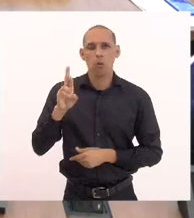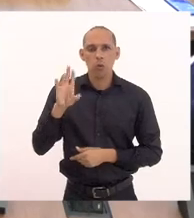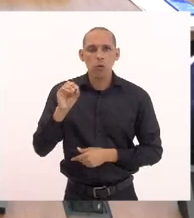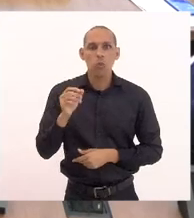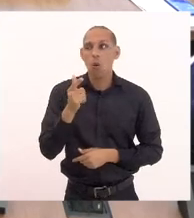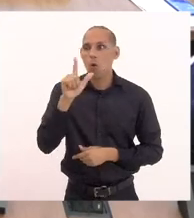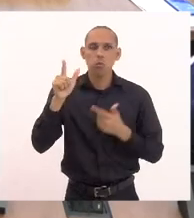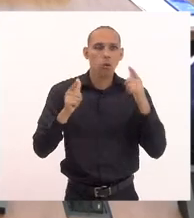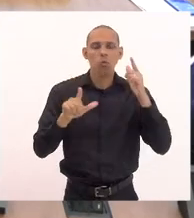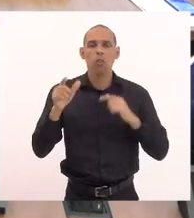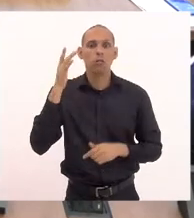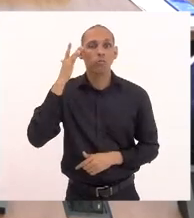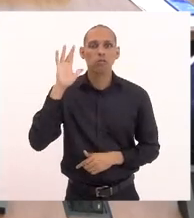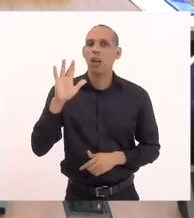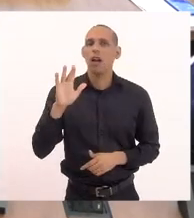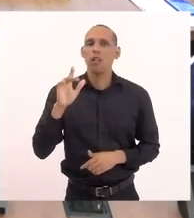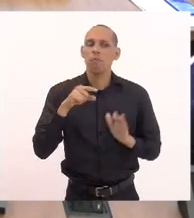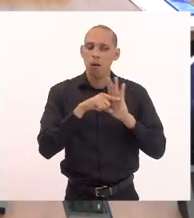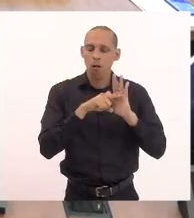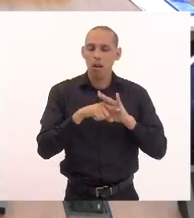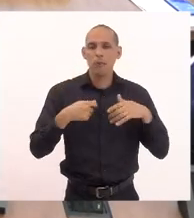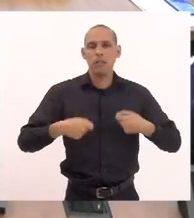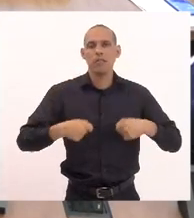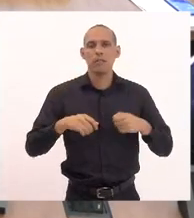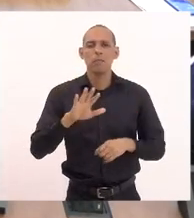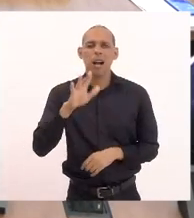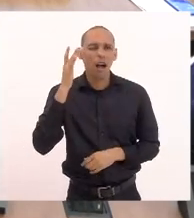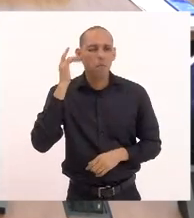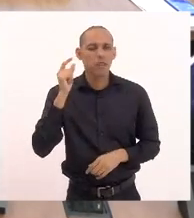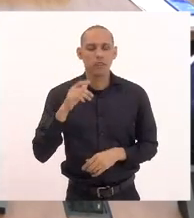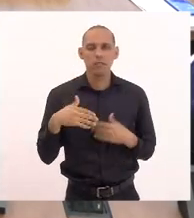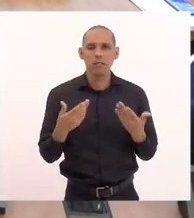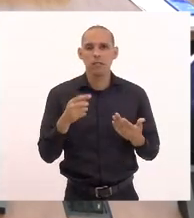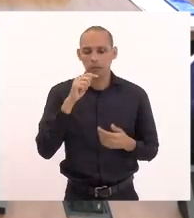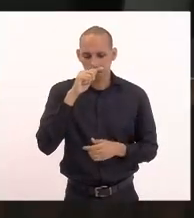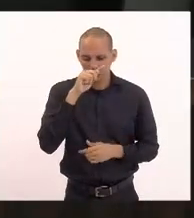e nós não conseguimos consultar agora. Mas amanhã, então,